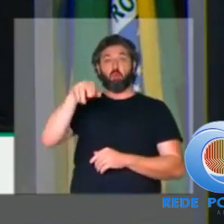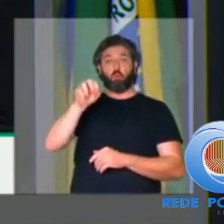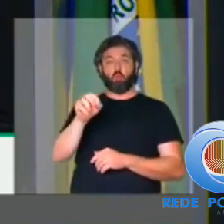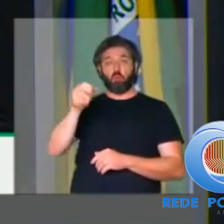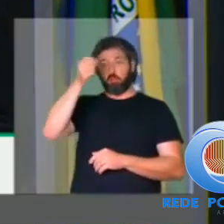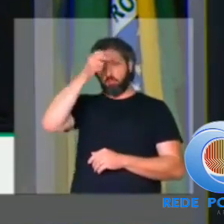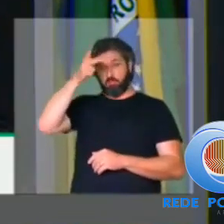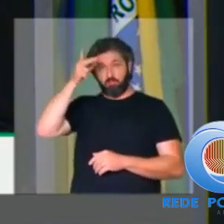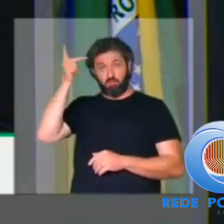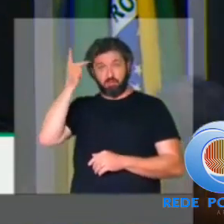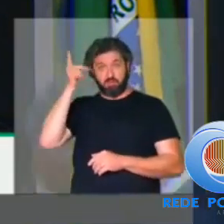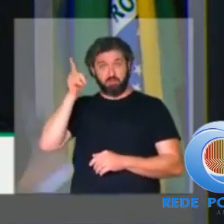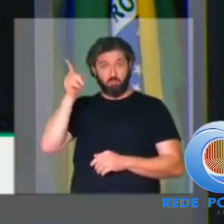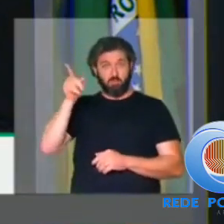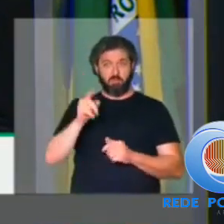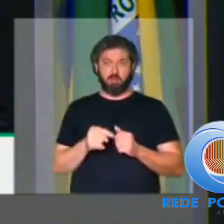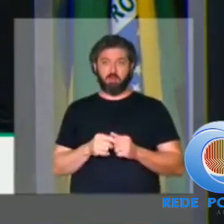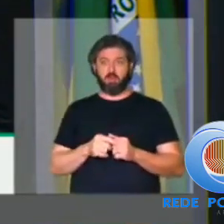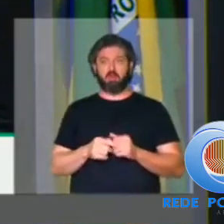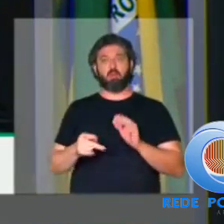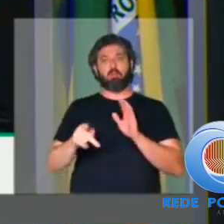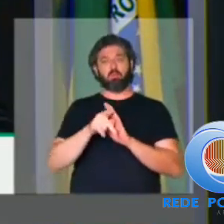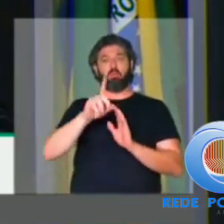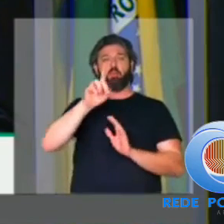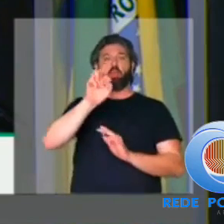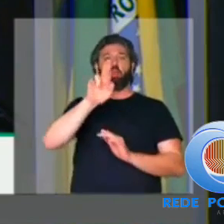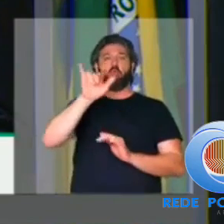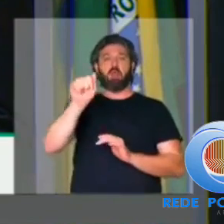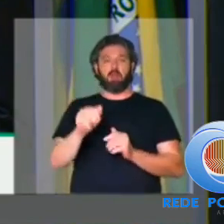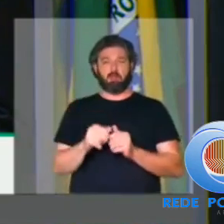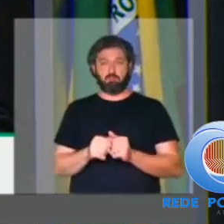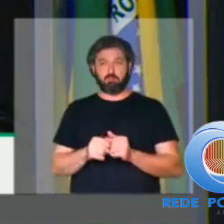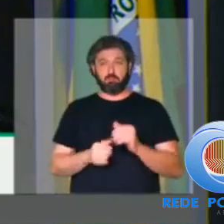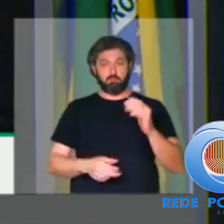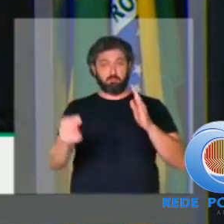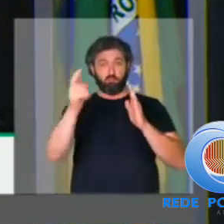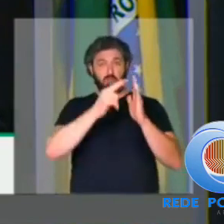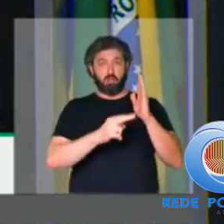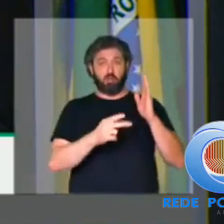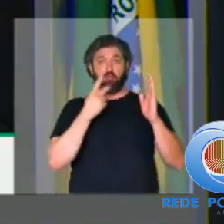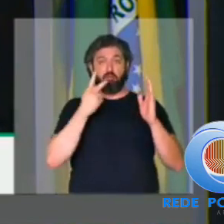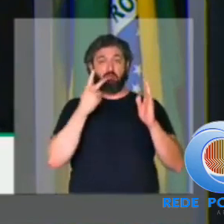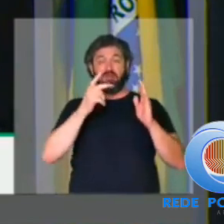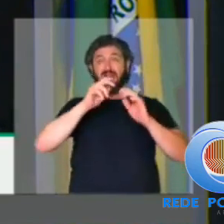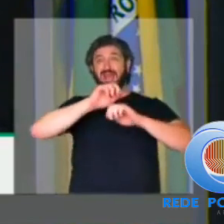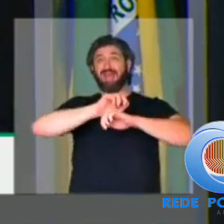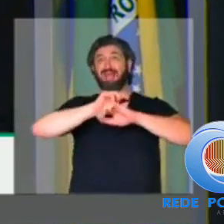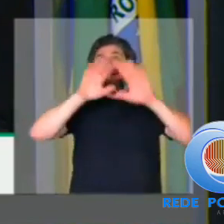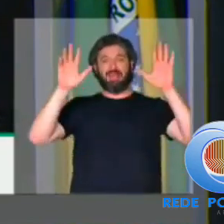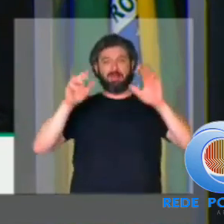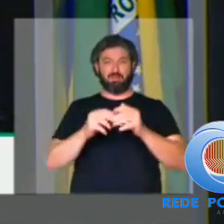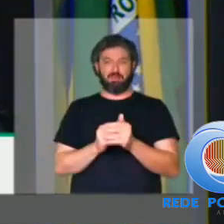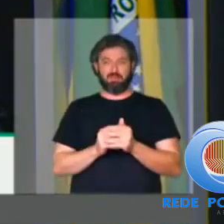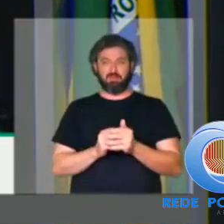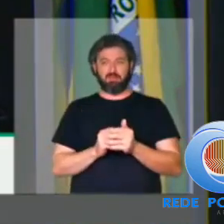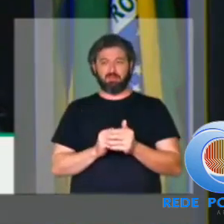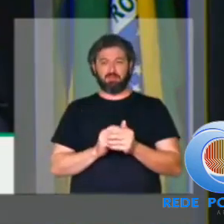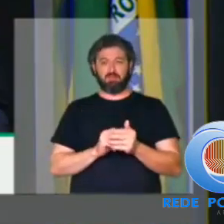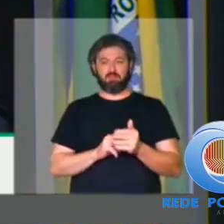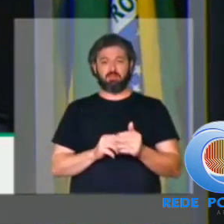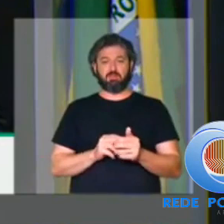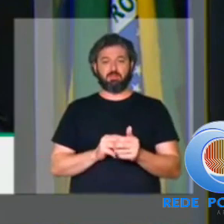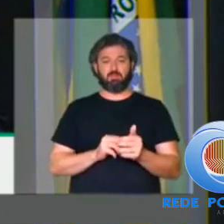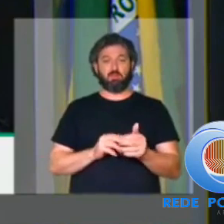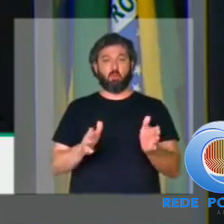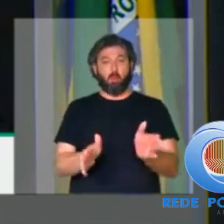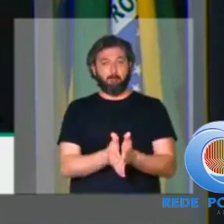na Prefeitura de São Paulo para o João Dória. E no relatório dizia muito claramente: o povo,